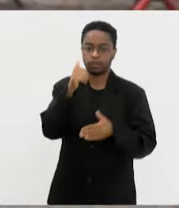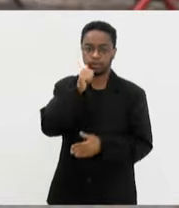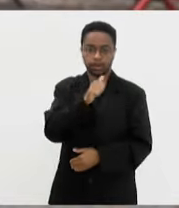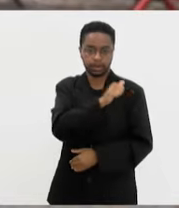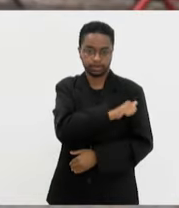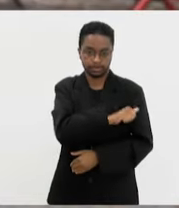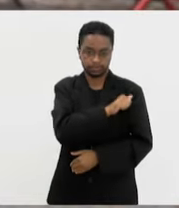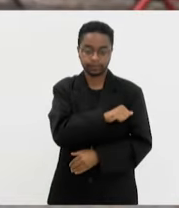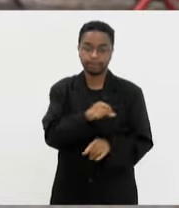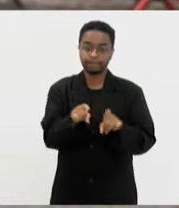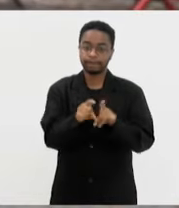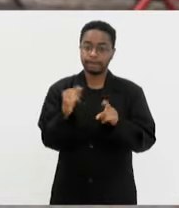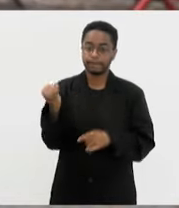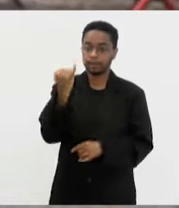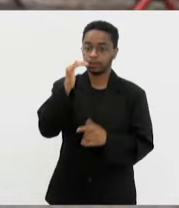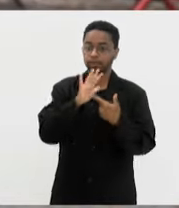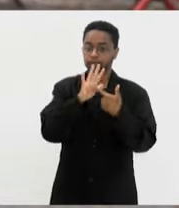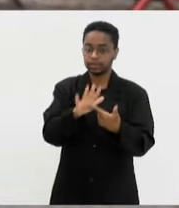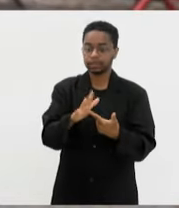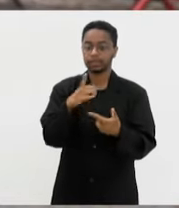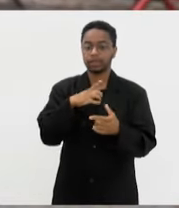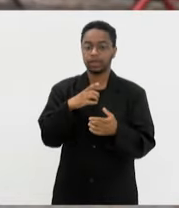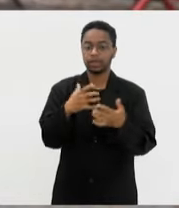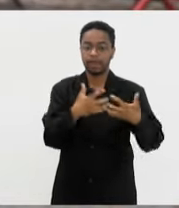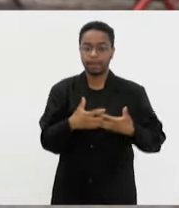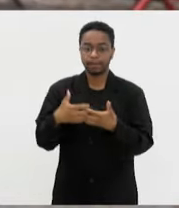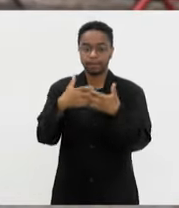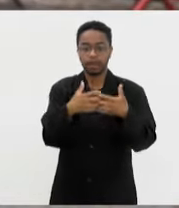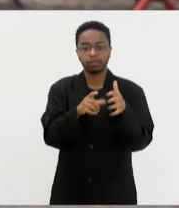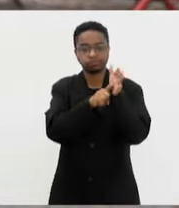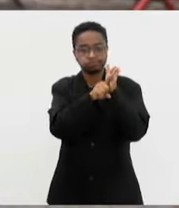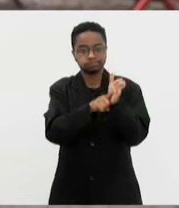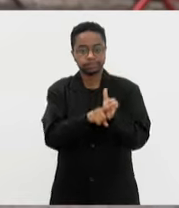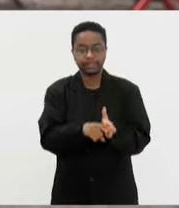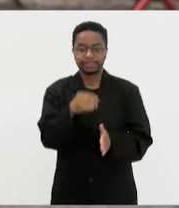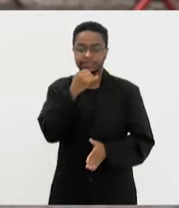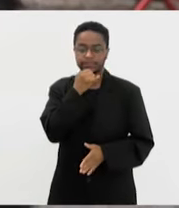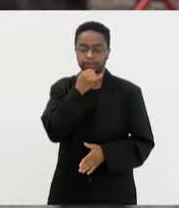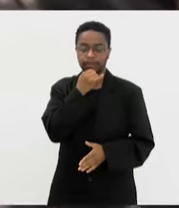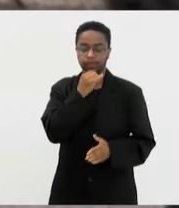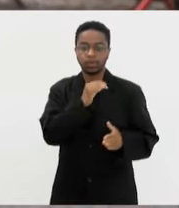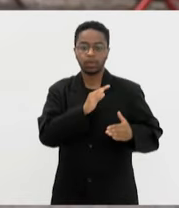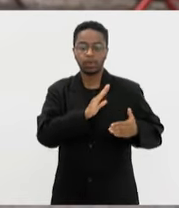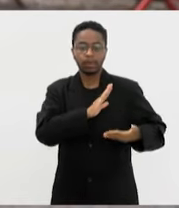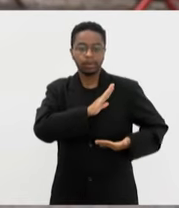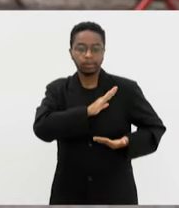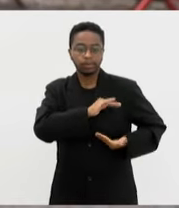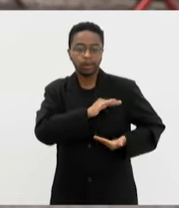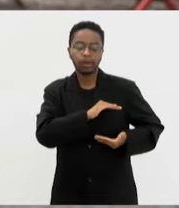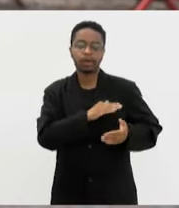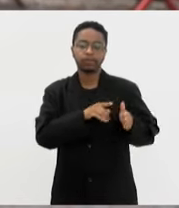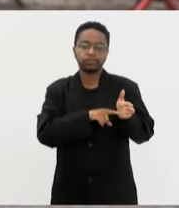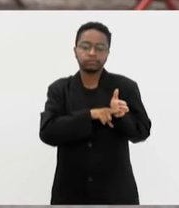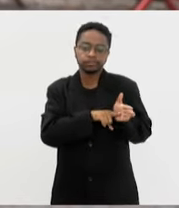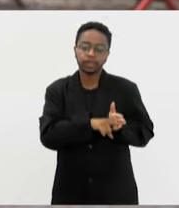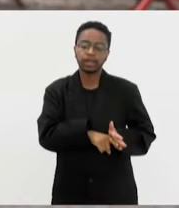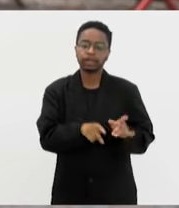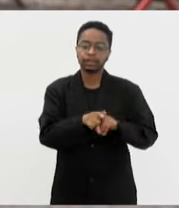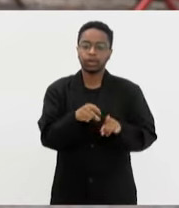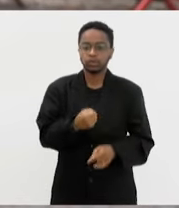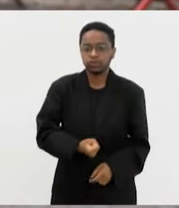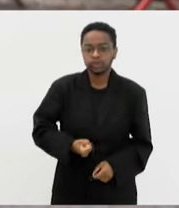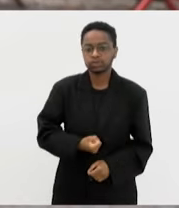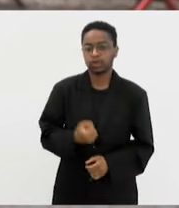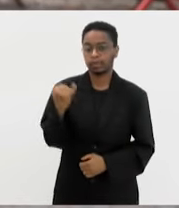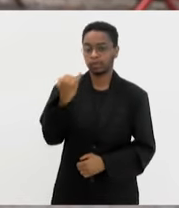gente destacar que tem aqui o caminhão para fazer os exames, como mamografia, ultrassonografia, exames muito importantes que as